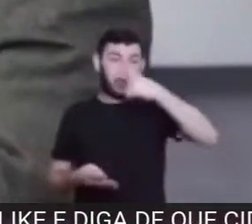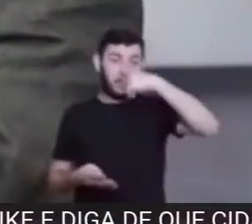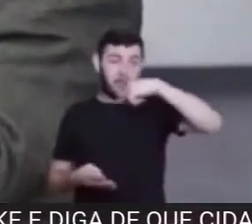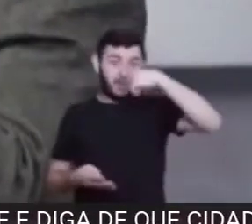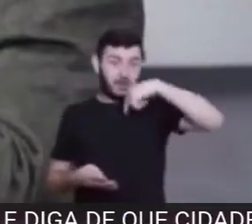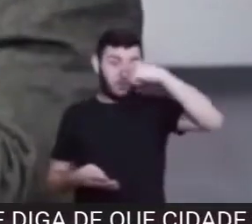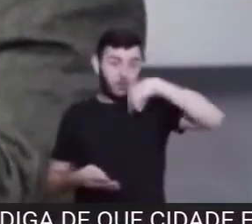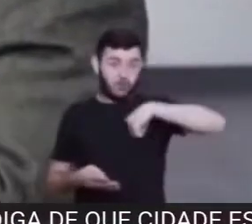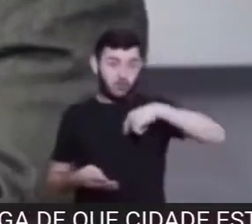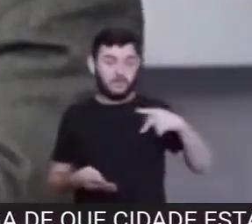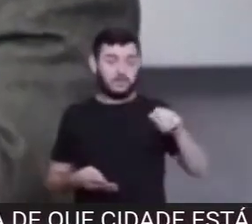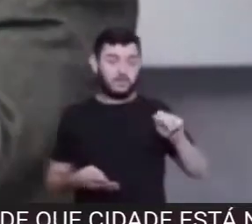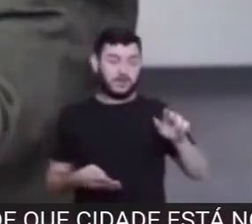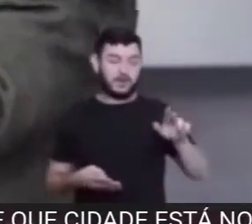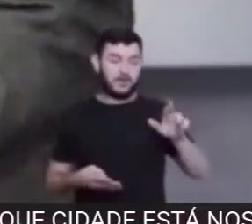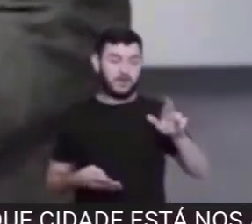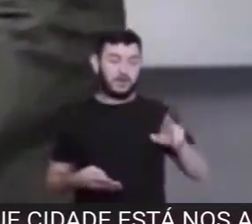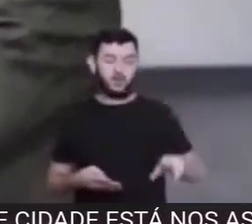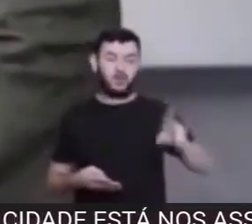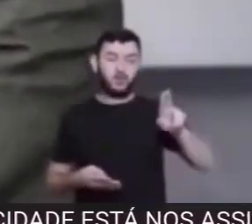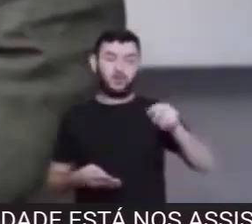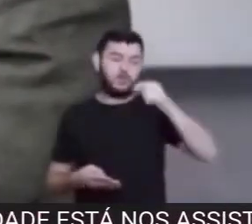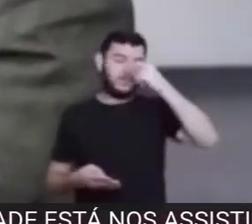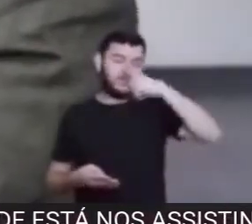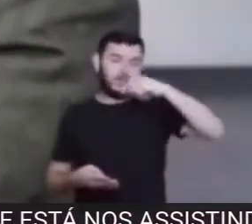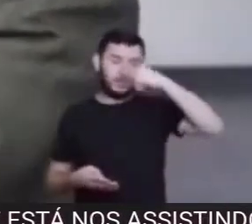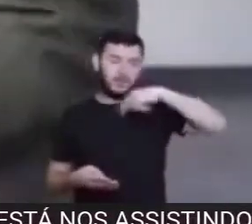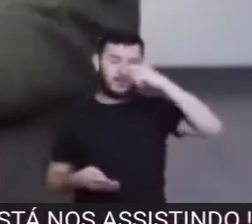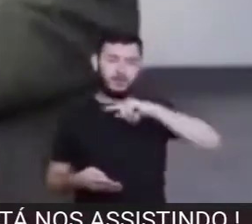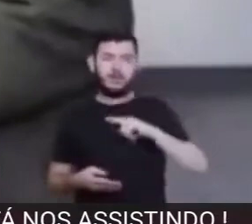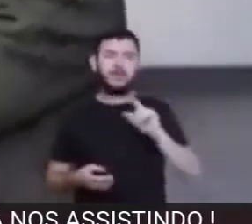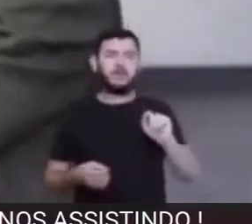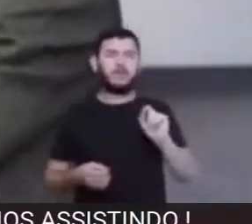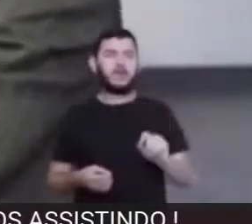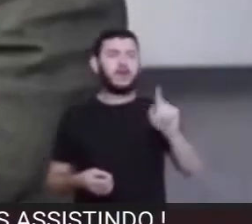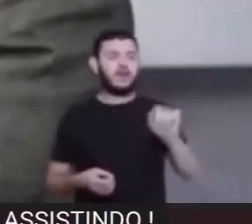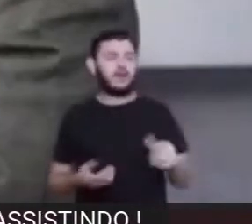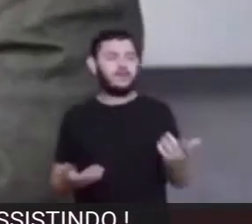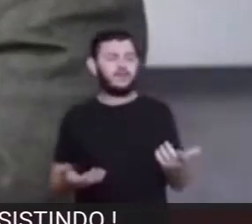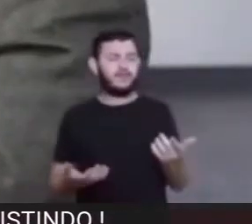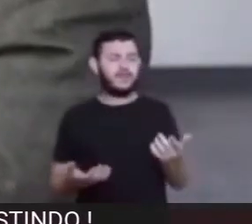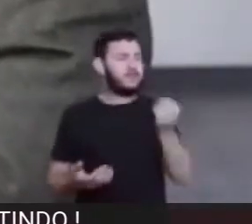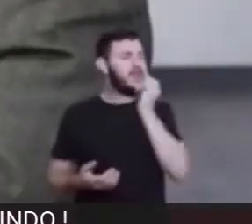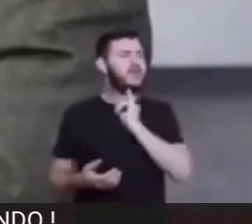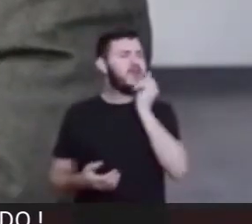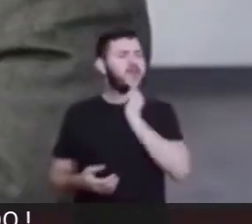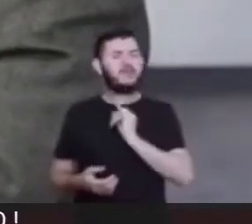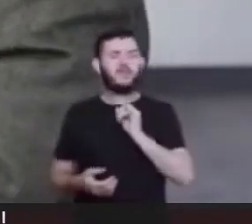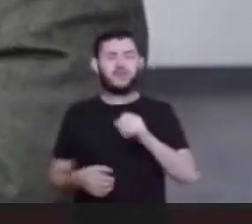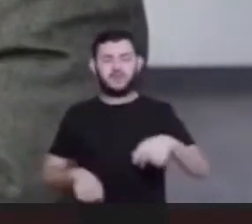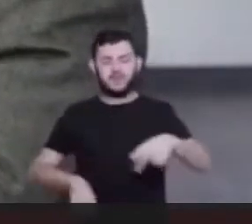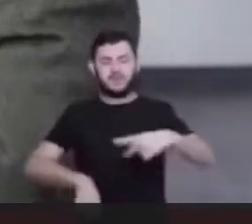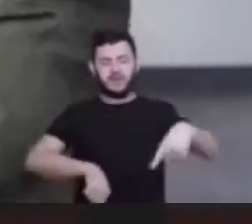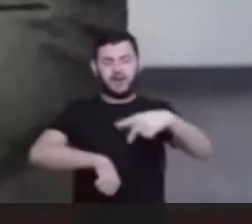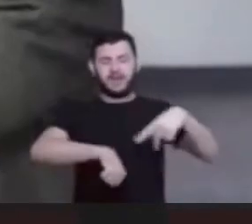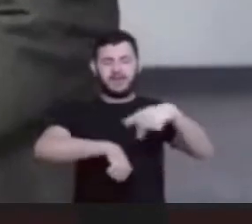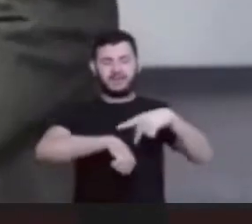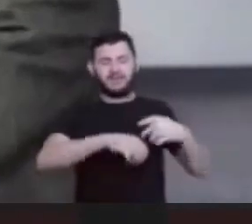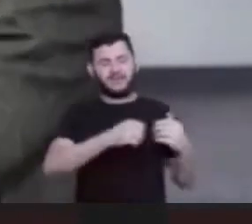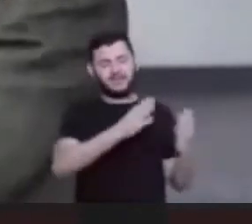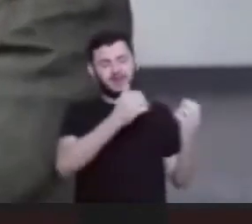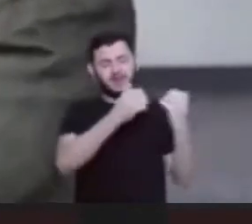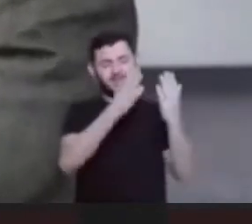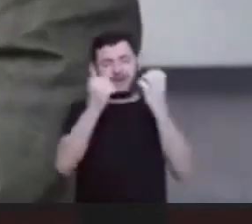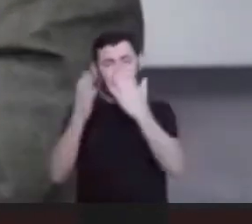né? Uma reação a esse processo de desmonte do Estado, de privatização das aposentadorias,